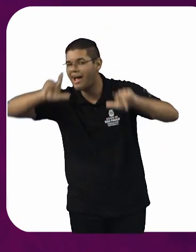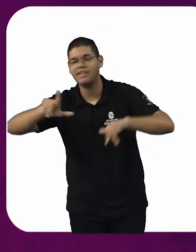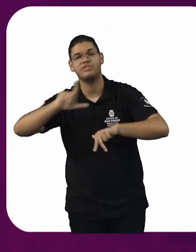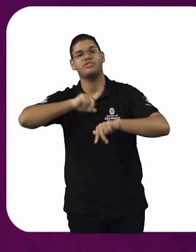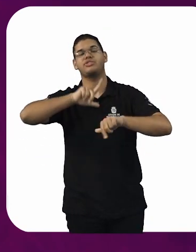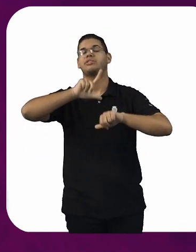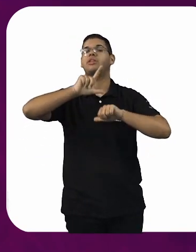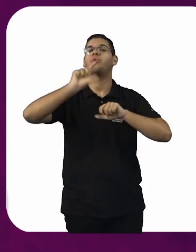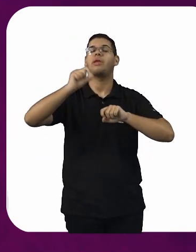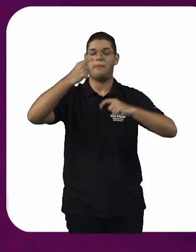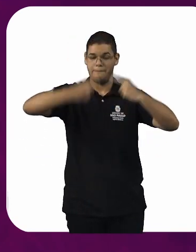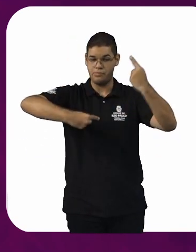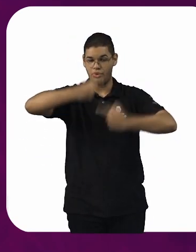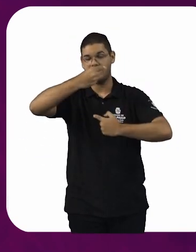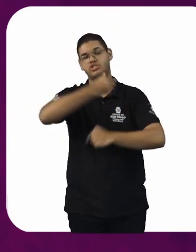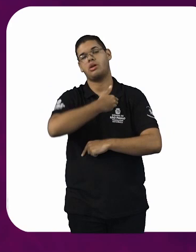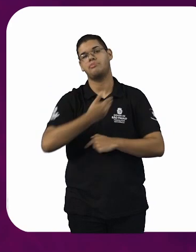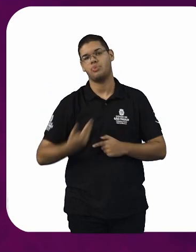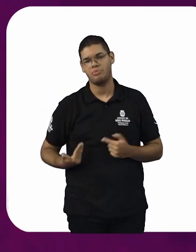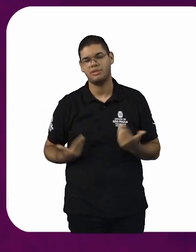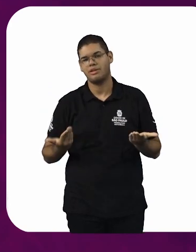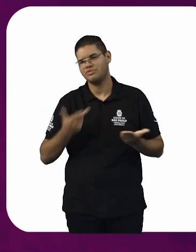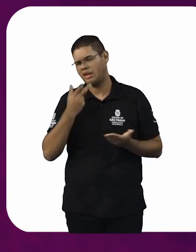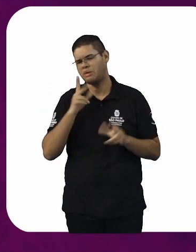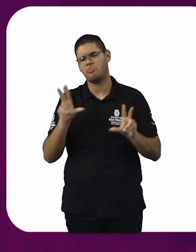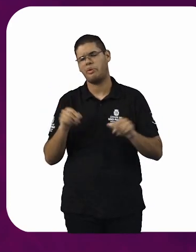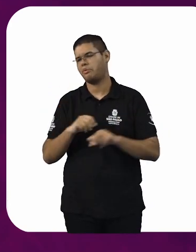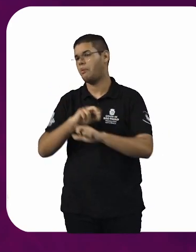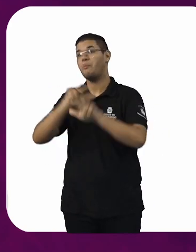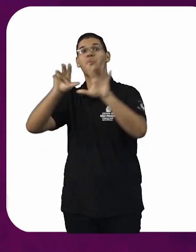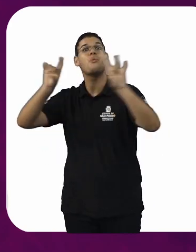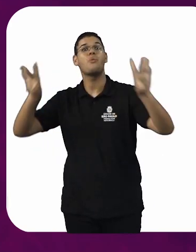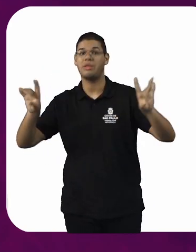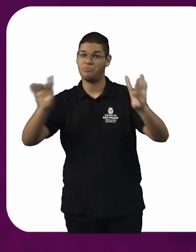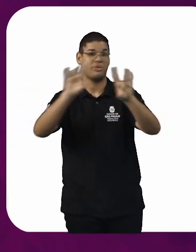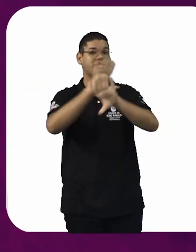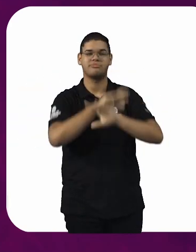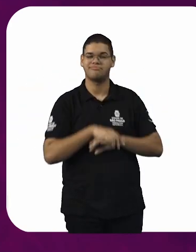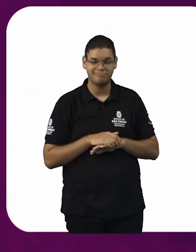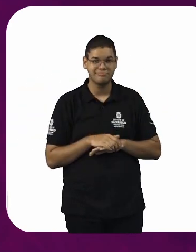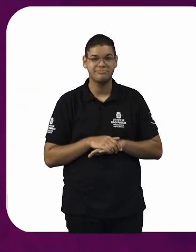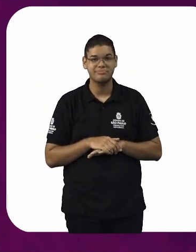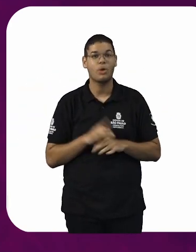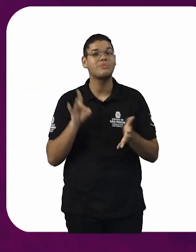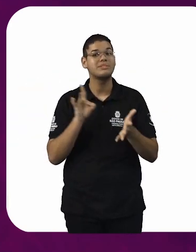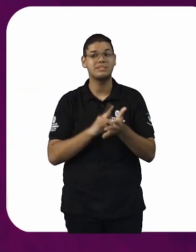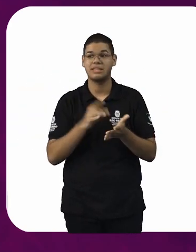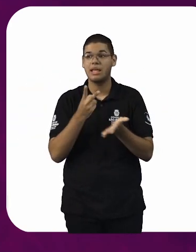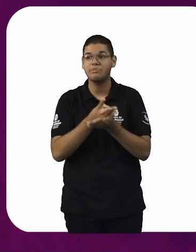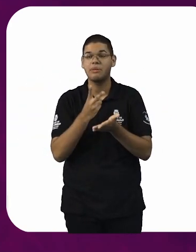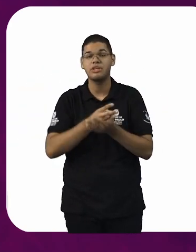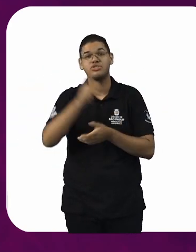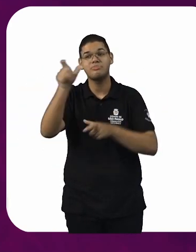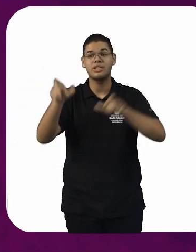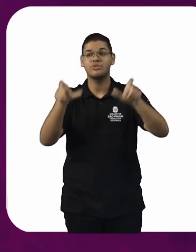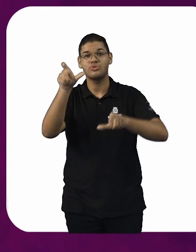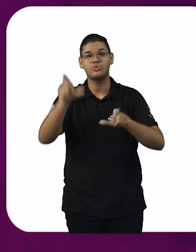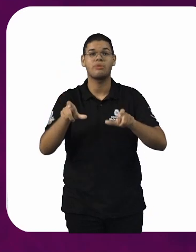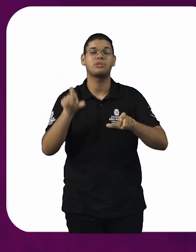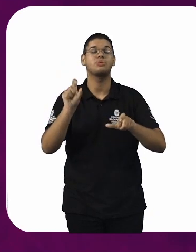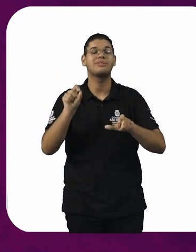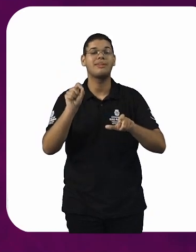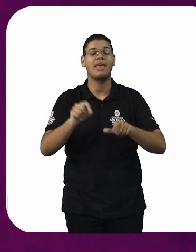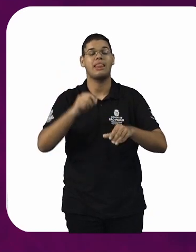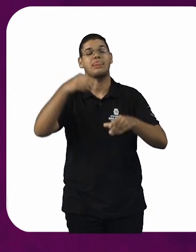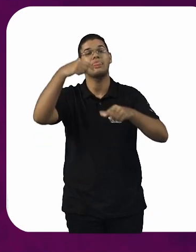políticas públicas, parece muito genérico, né? Mas série de ações afirmativas, né? Seja para inserção de pessoas no mercado